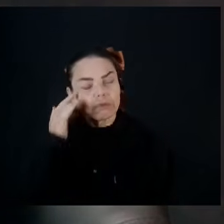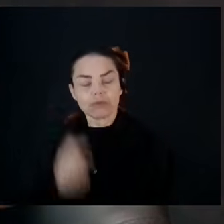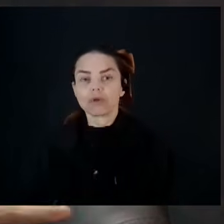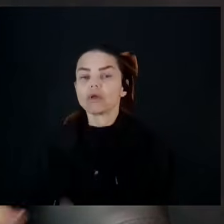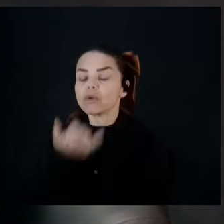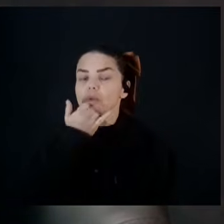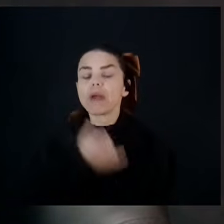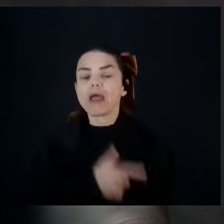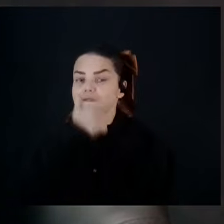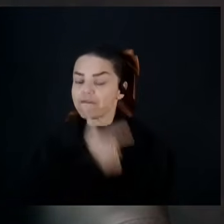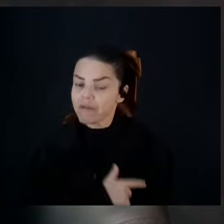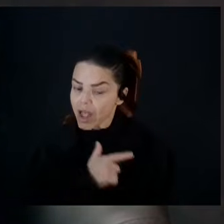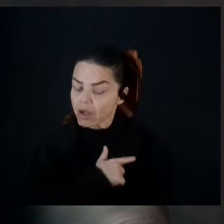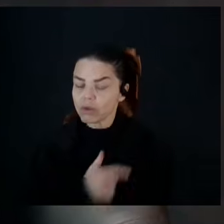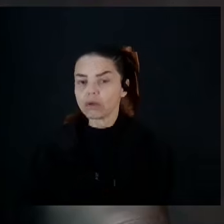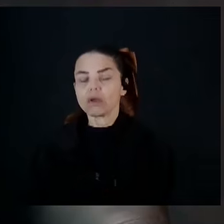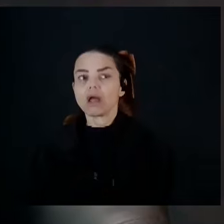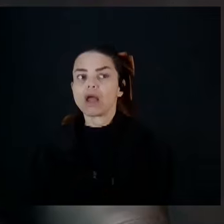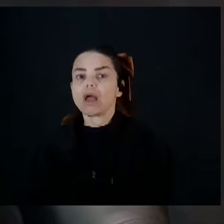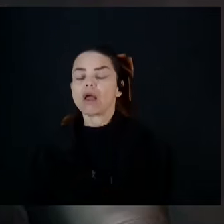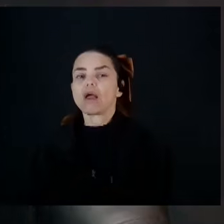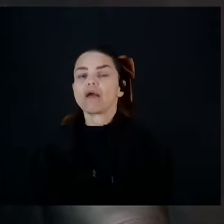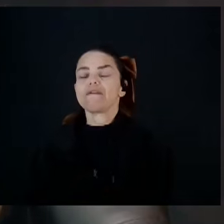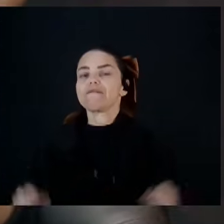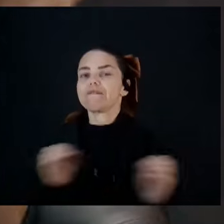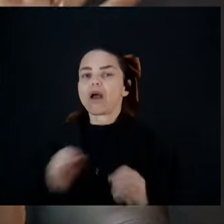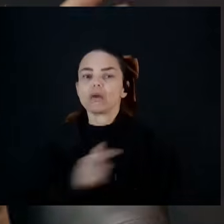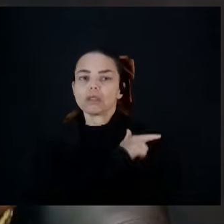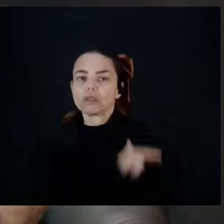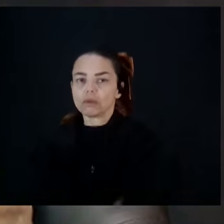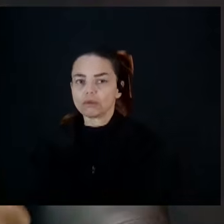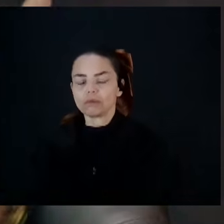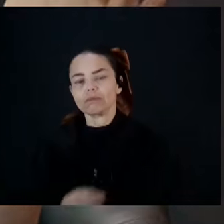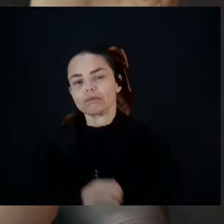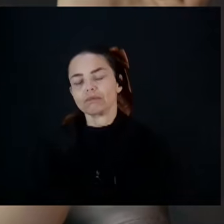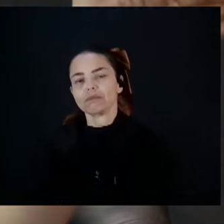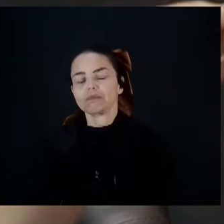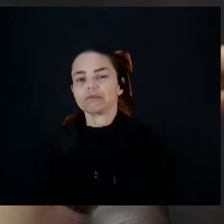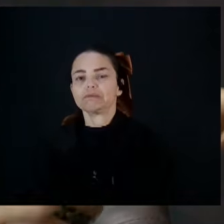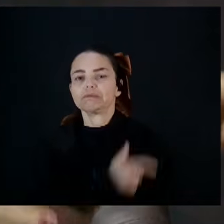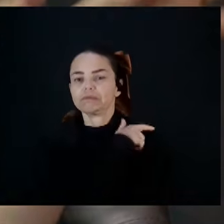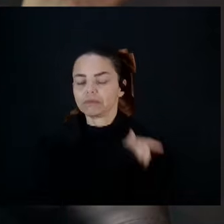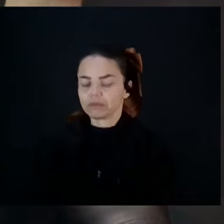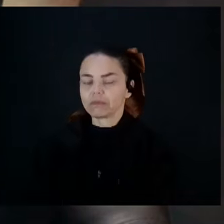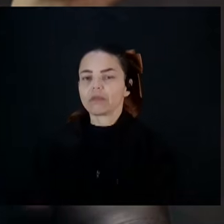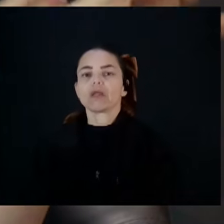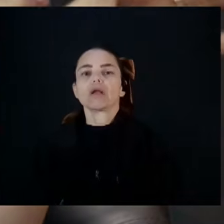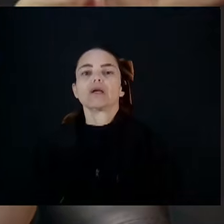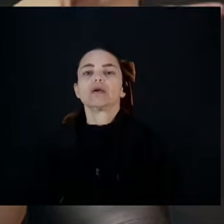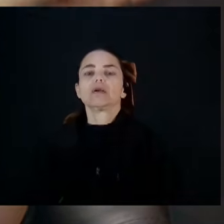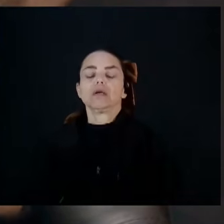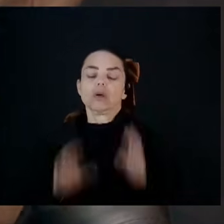poucas palavras, mas sim, lembrando que são coisas bem diferentes, né? O comportamento